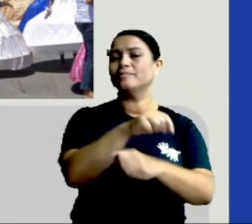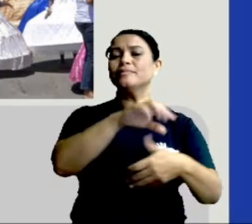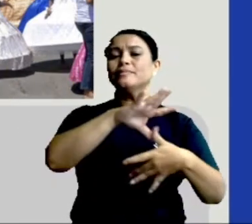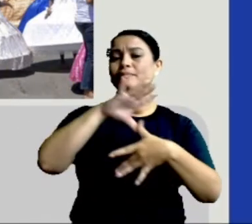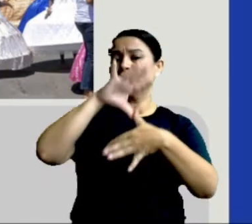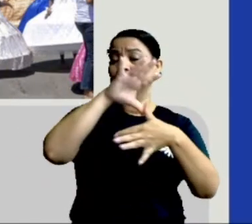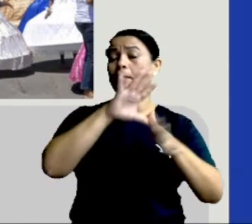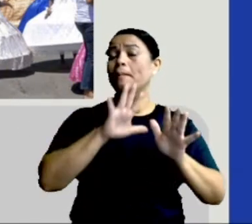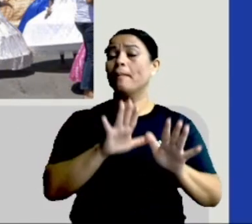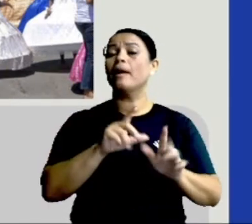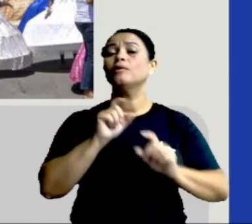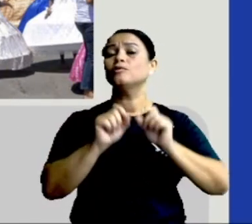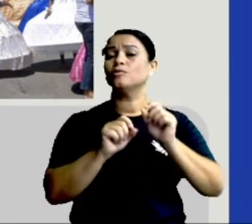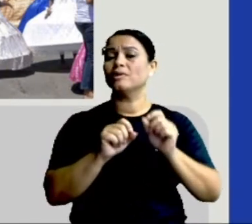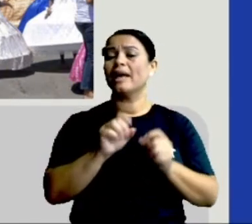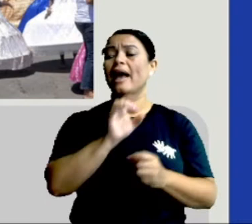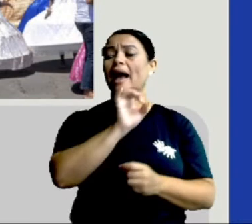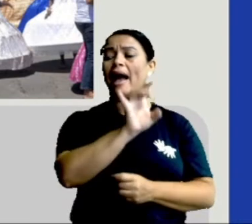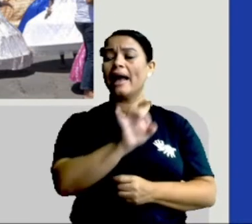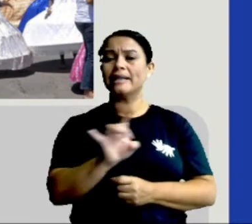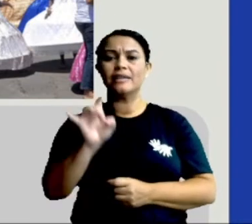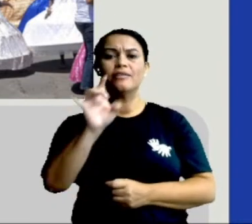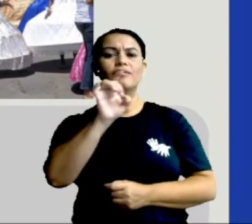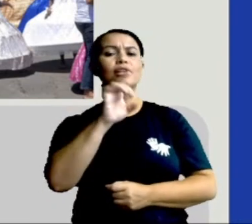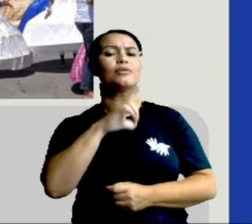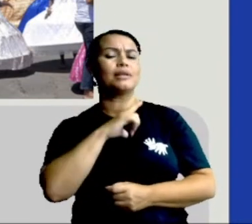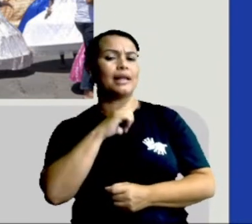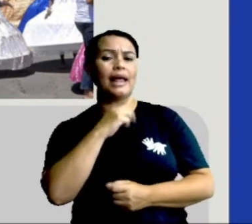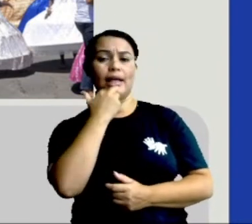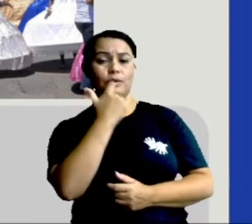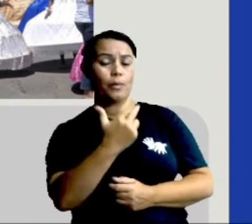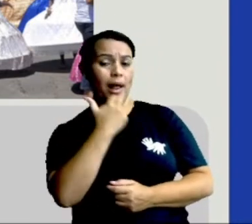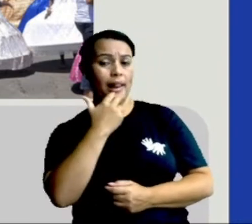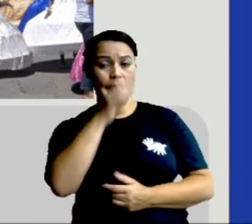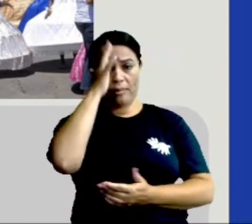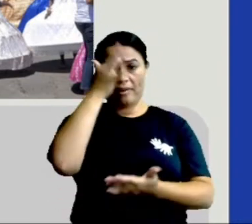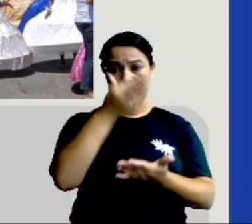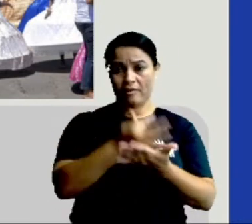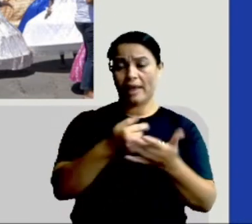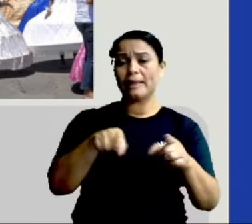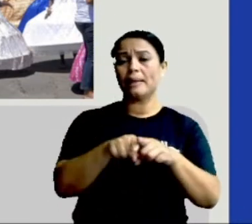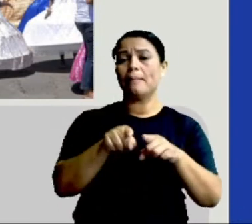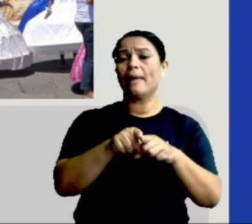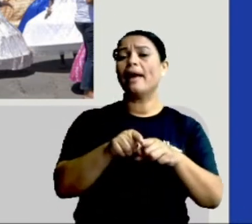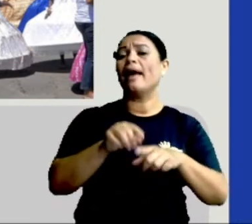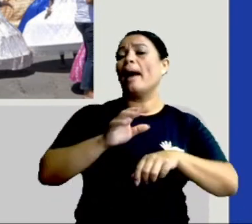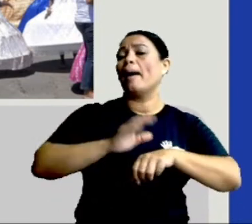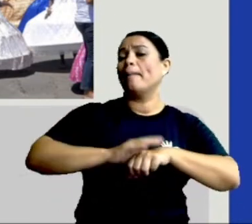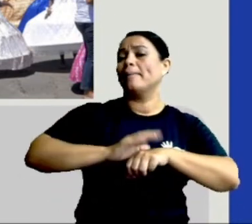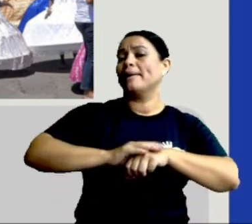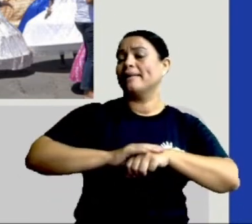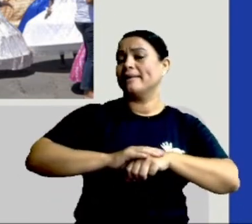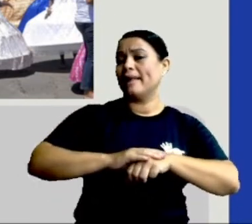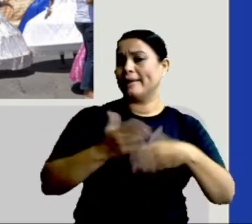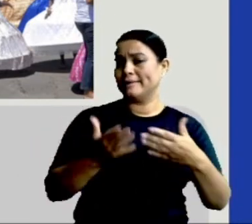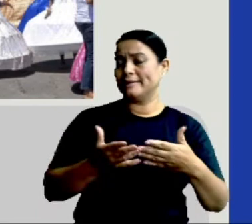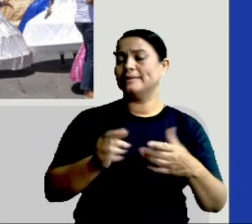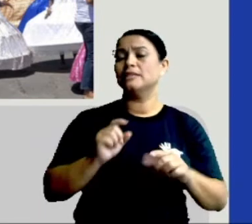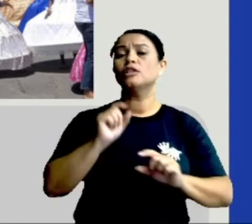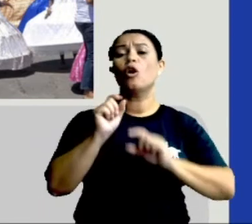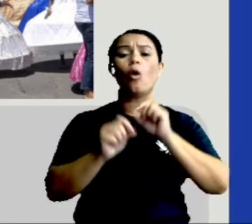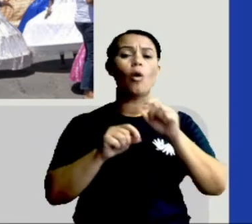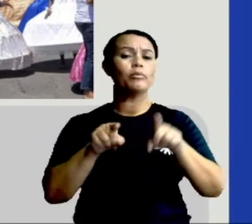No entanto, cada indivíduo trouxe seu idioma, sua fé e suas habilidades. Desta